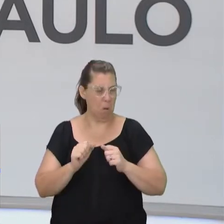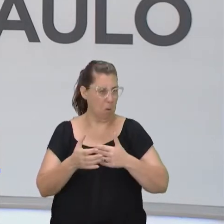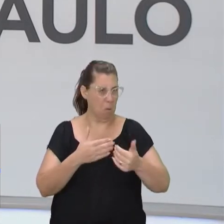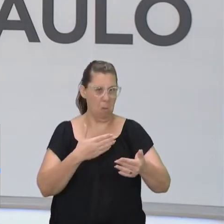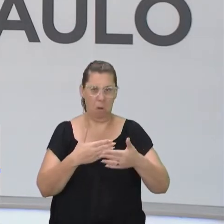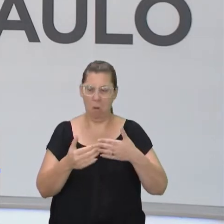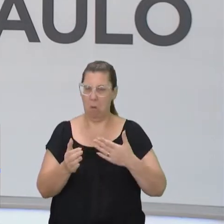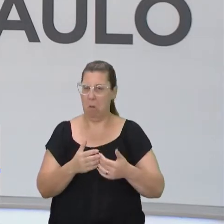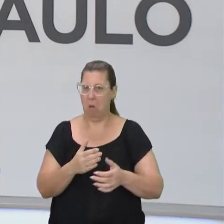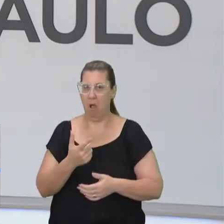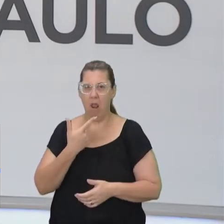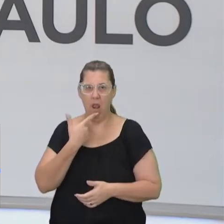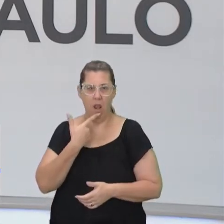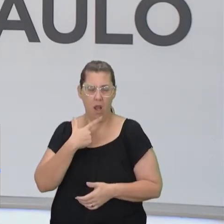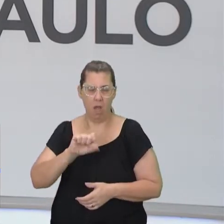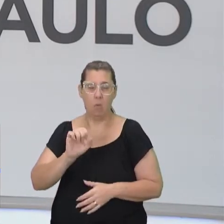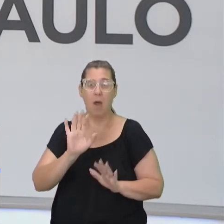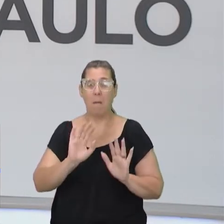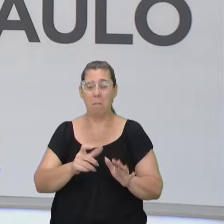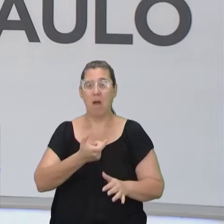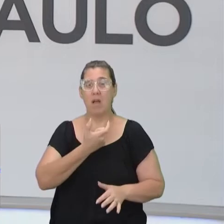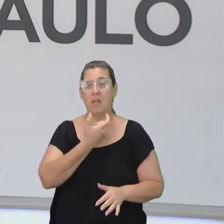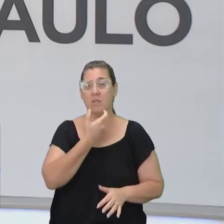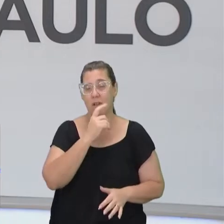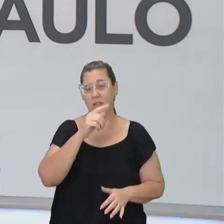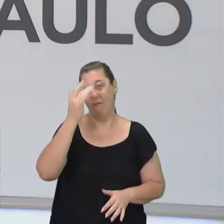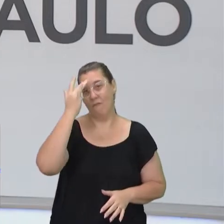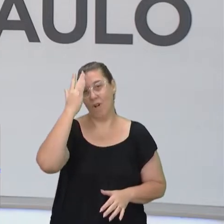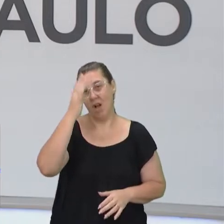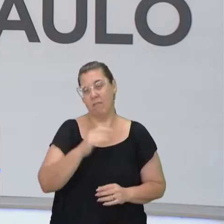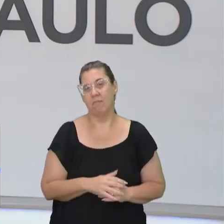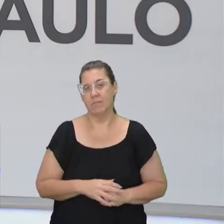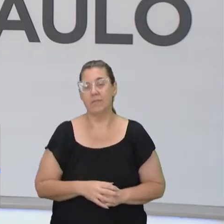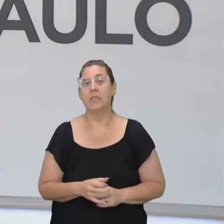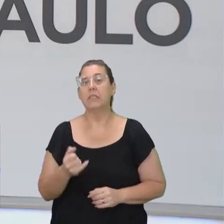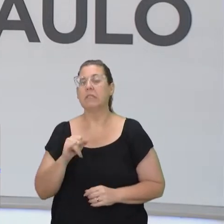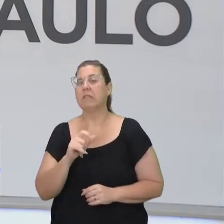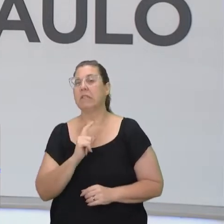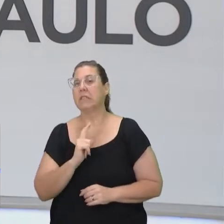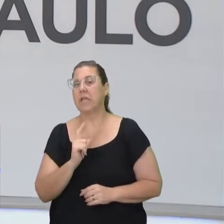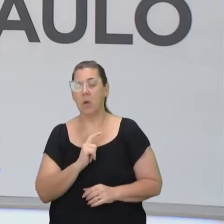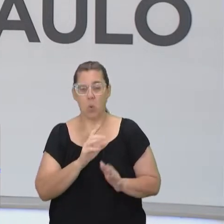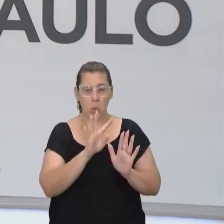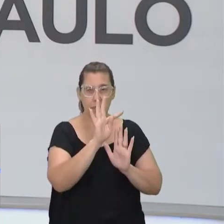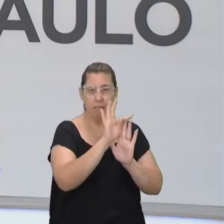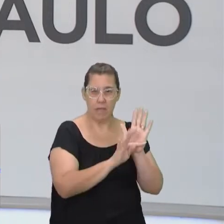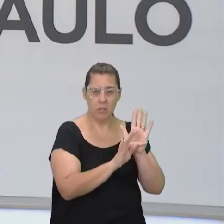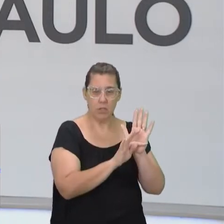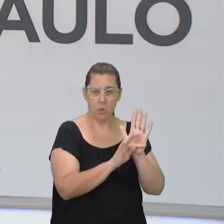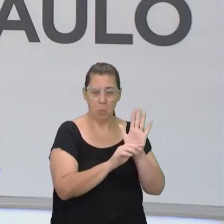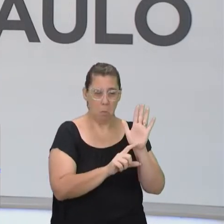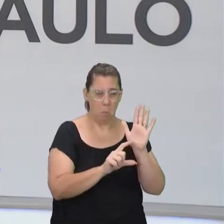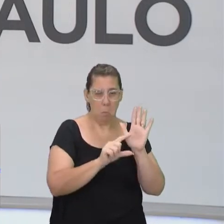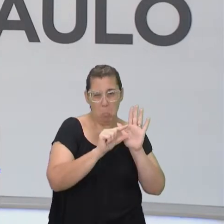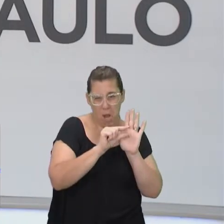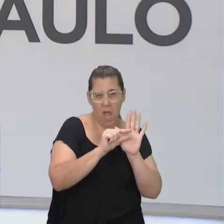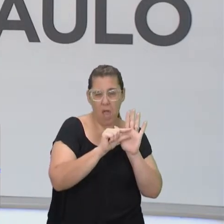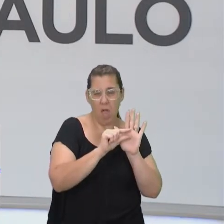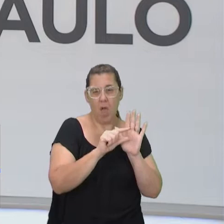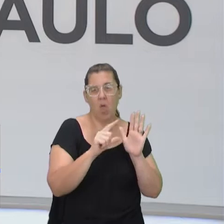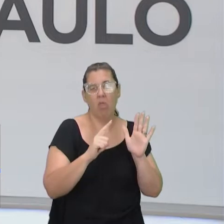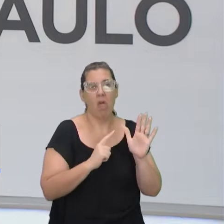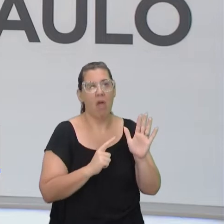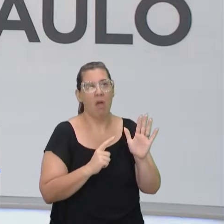qualquer idioma, mas no inglês é muito tranquilo. Se você tem um texto pequenininho, onde você tem, sei